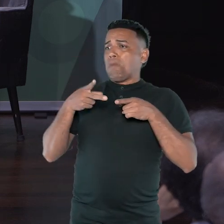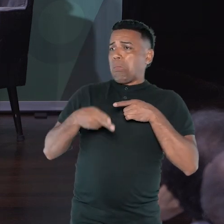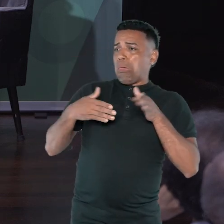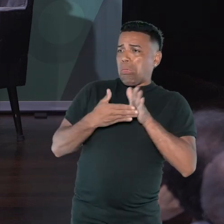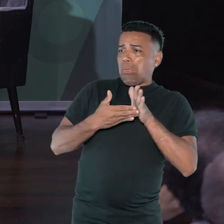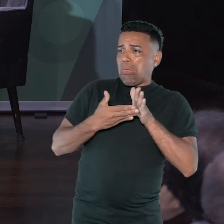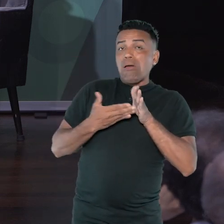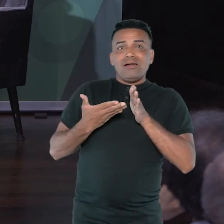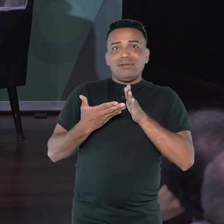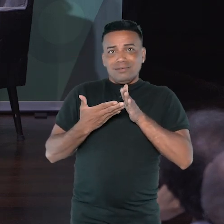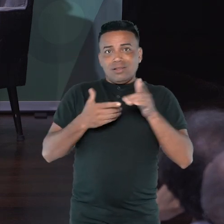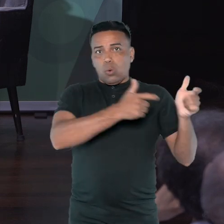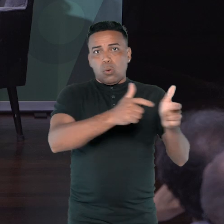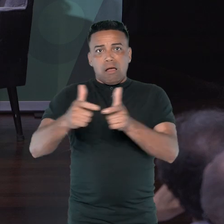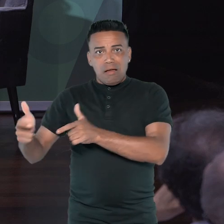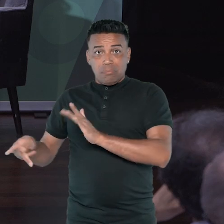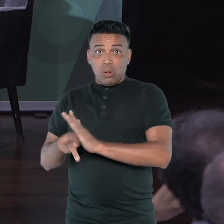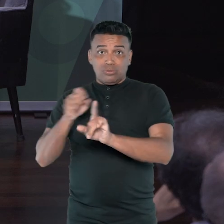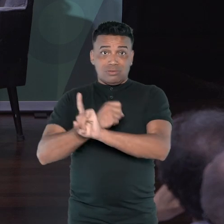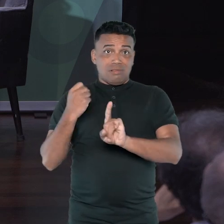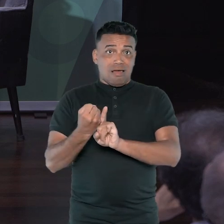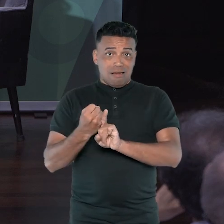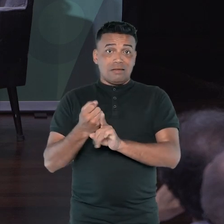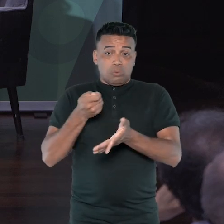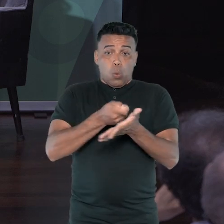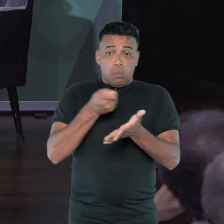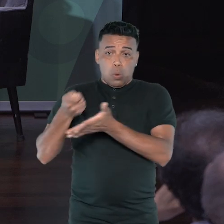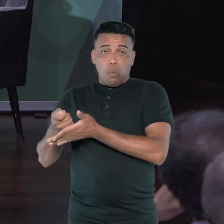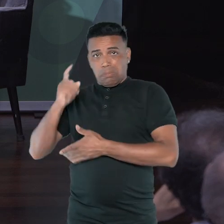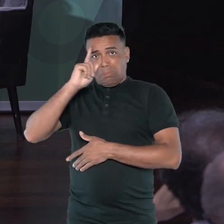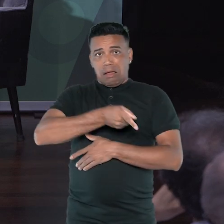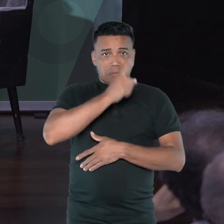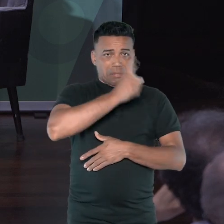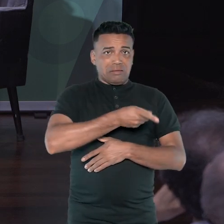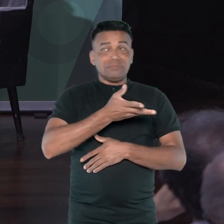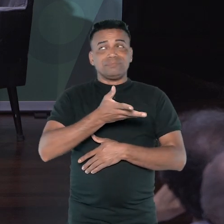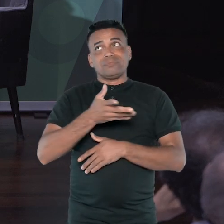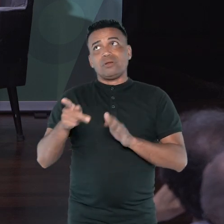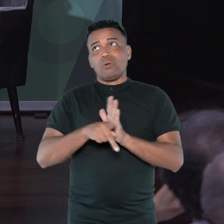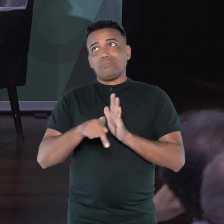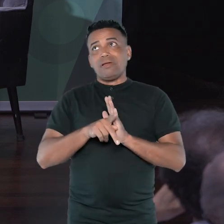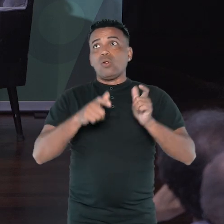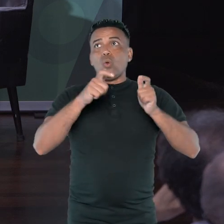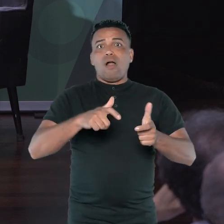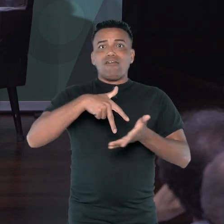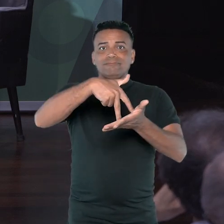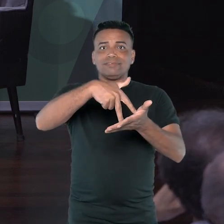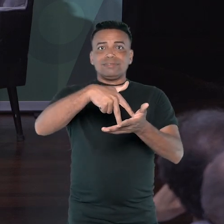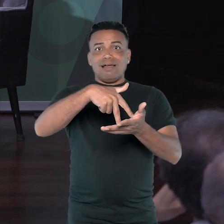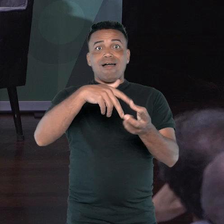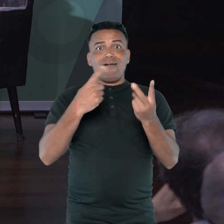estabelecidos, esse ponto, né, de às vezes ocupar ou não esse lugar de ser causa do desejo, ele circula